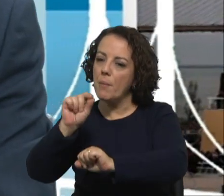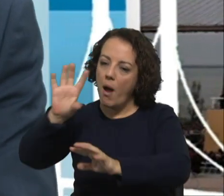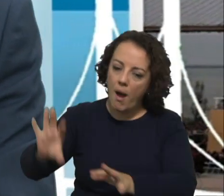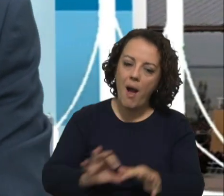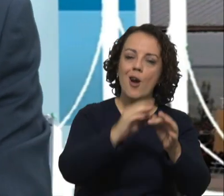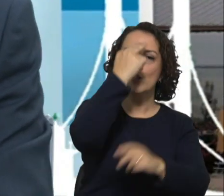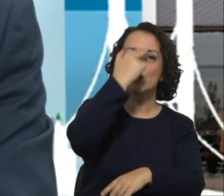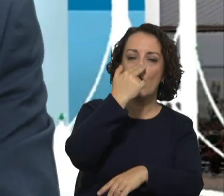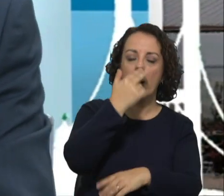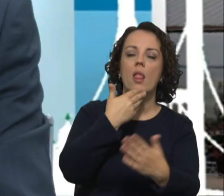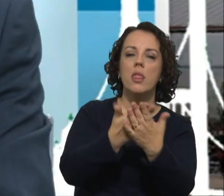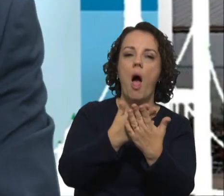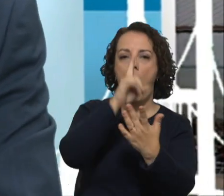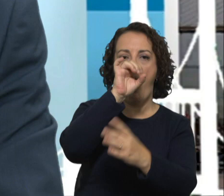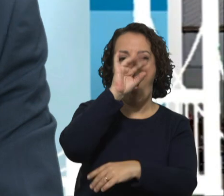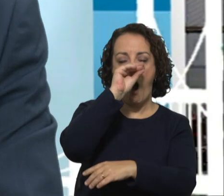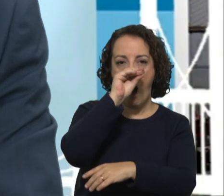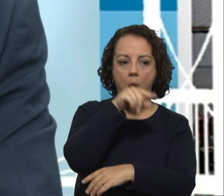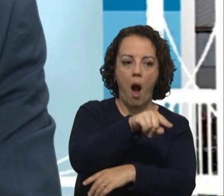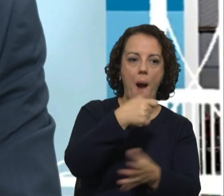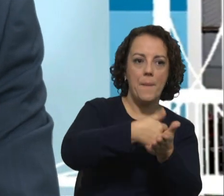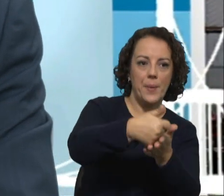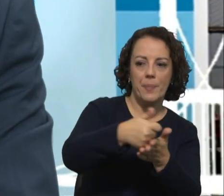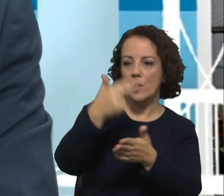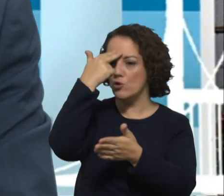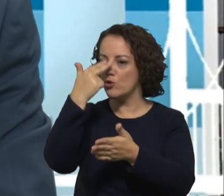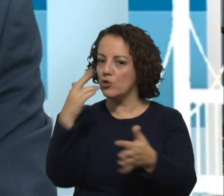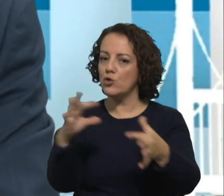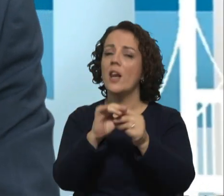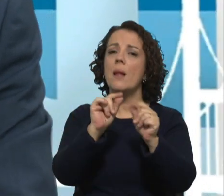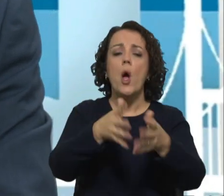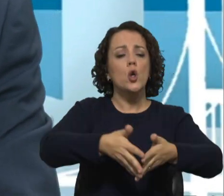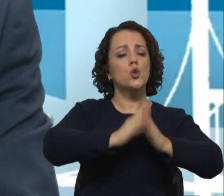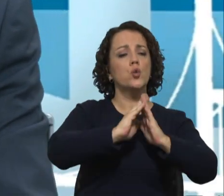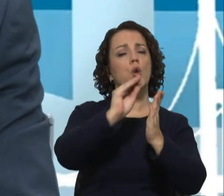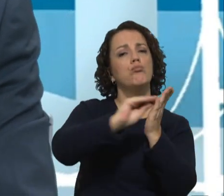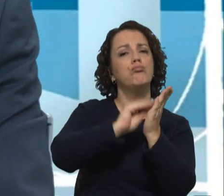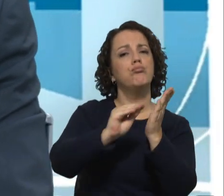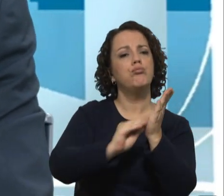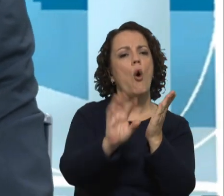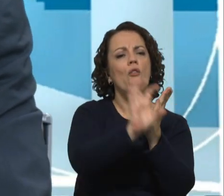esclarecer a relação entre a Bíblia e a história e a forma como a própria Bíblia foi escrita. Também me interessa bastante.